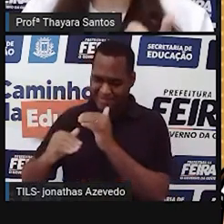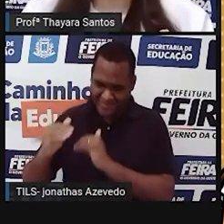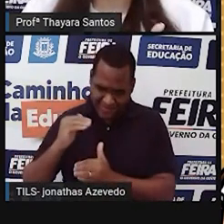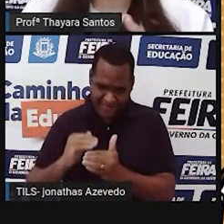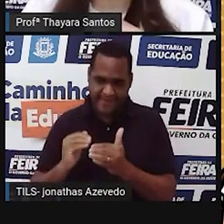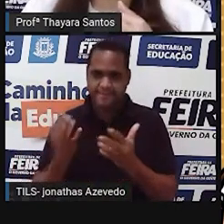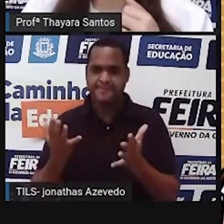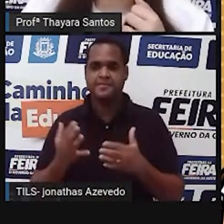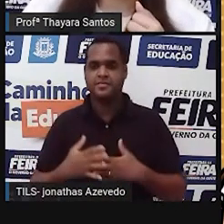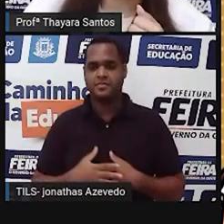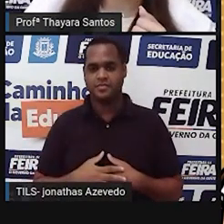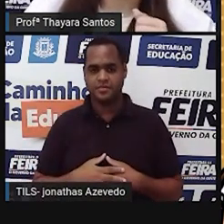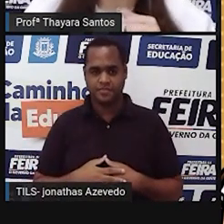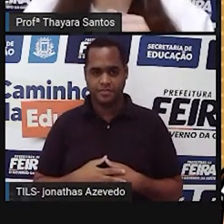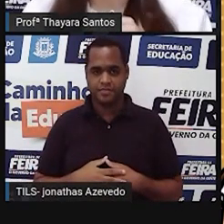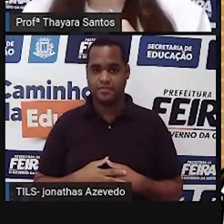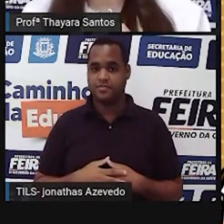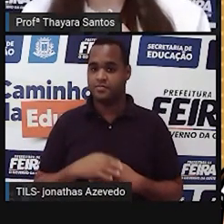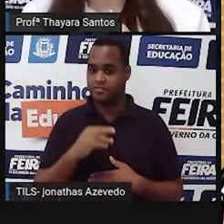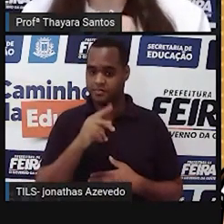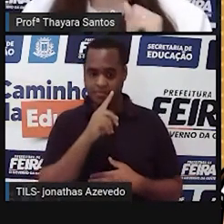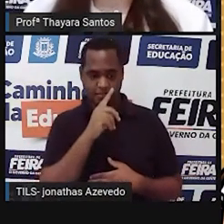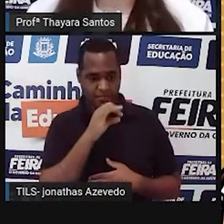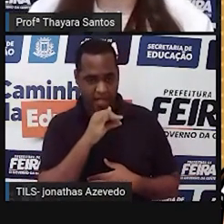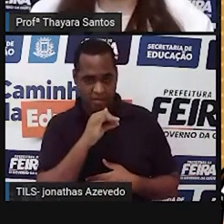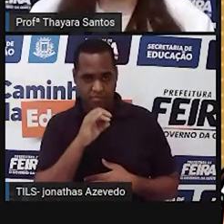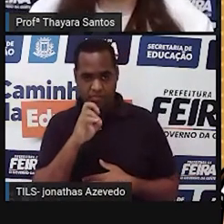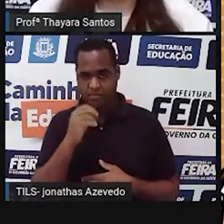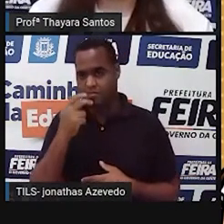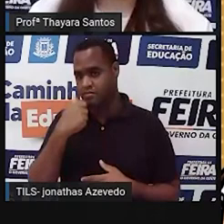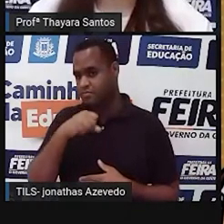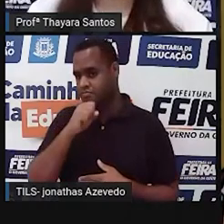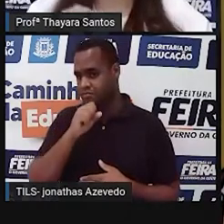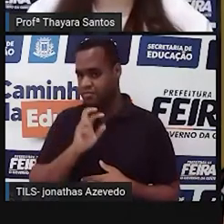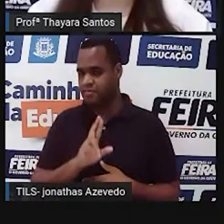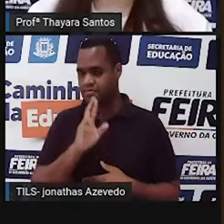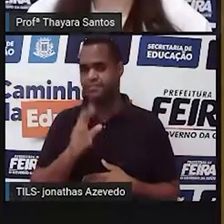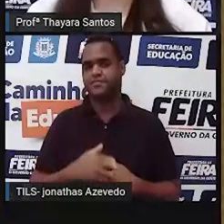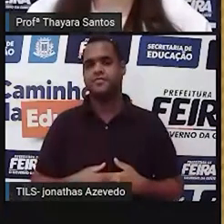alelo recessivo. Herdou um do pai e o outro da mãe, tá?